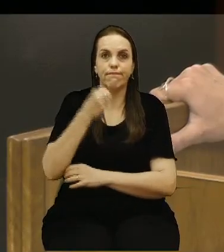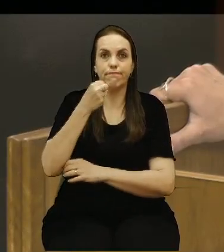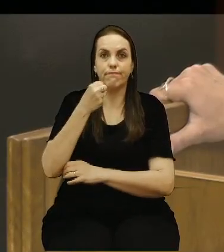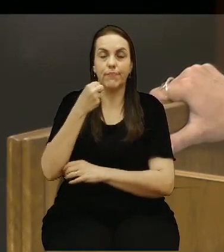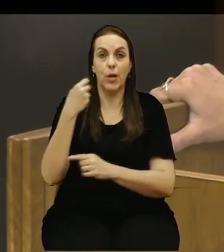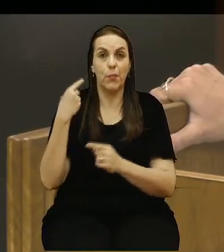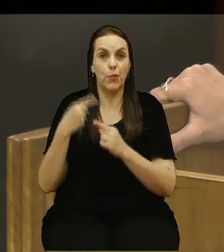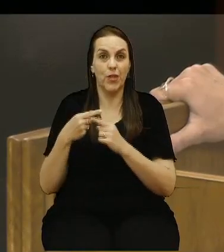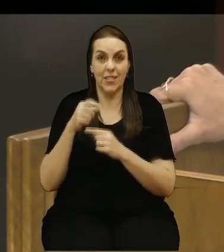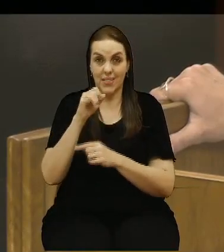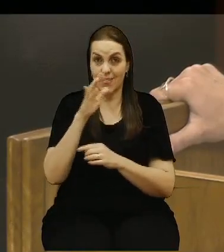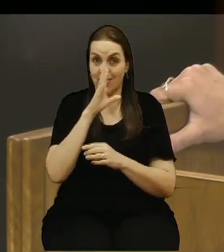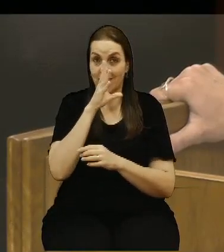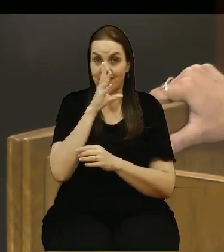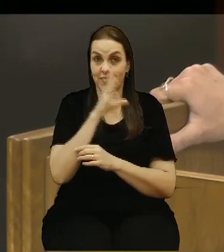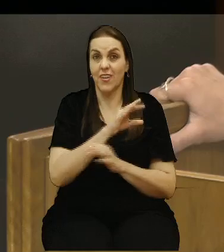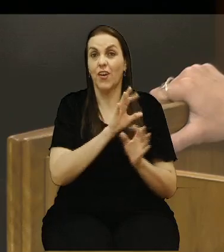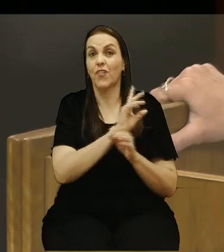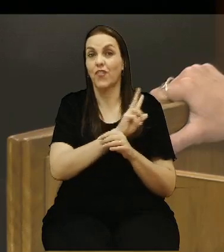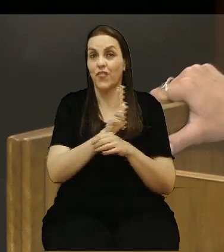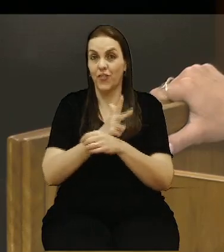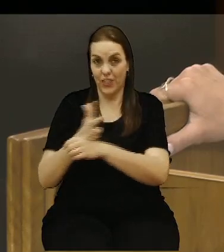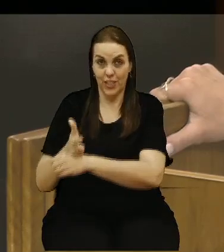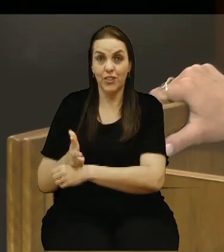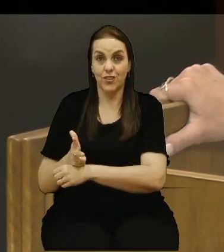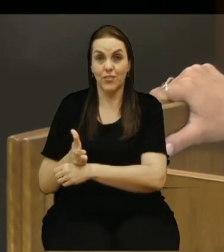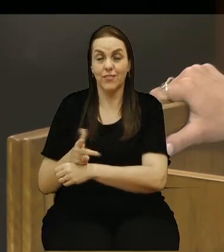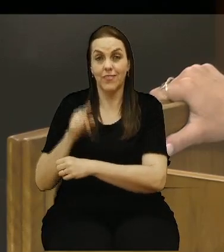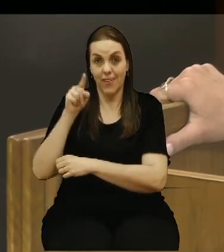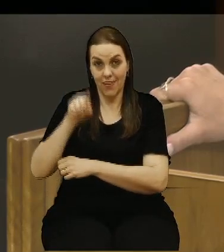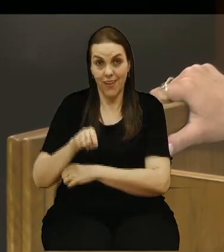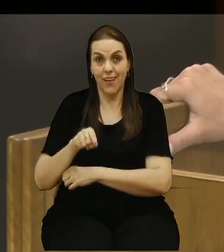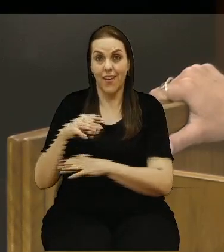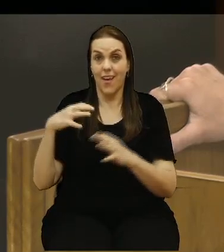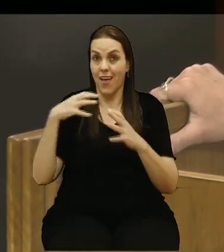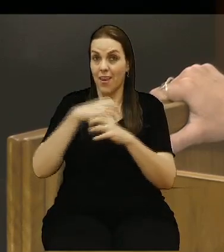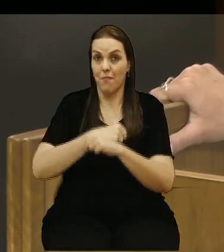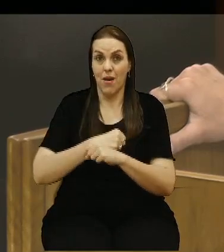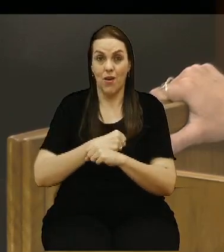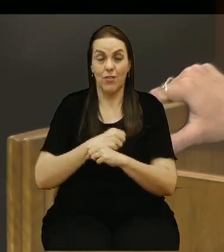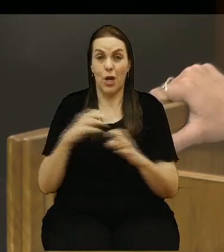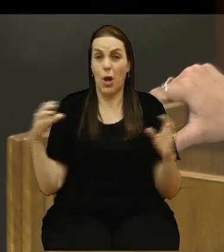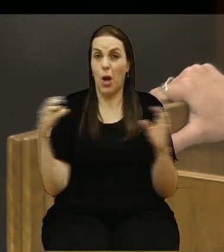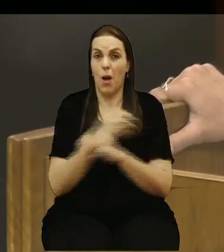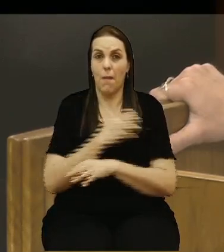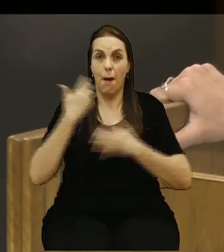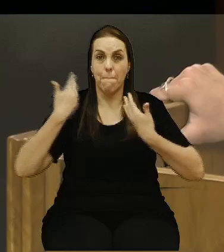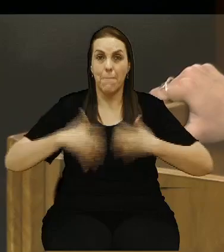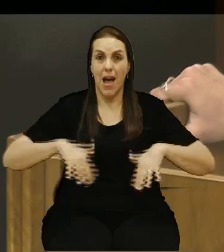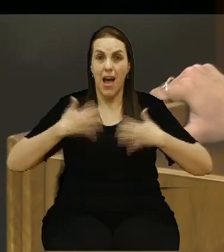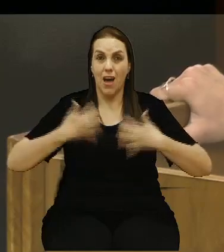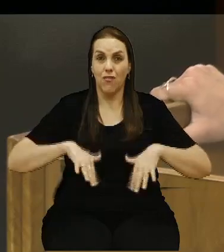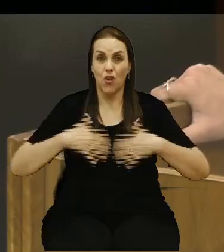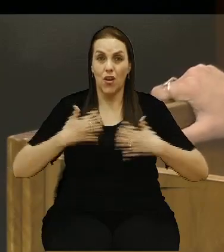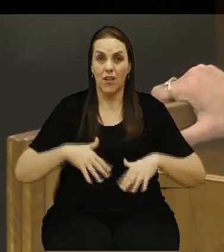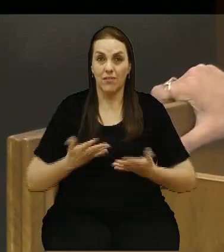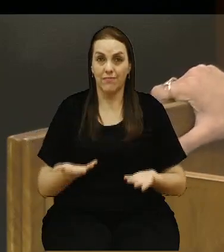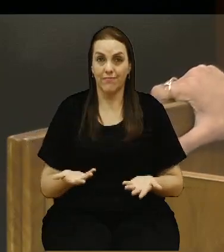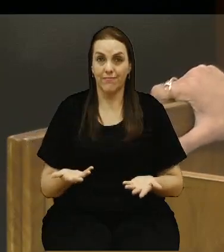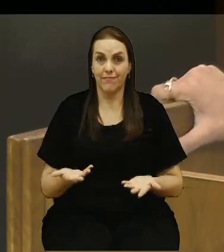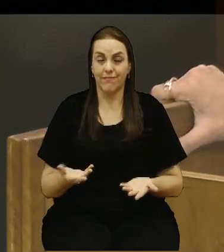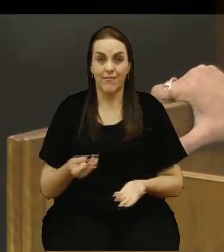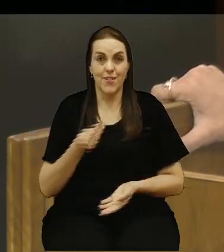vocês assistiram os vídeos, esse animal estava completamente apavorado. Aí eu pergunto para